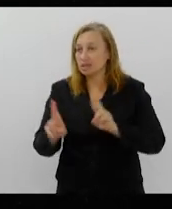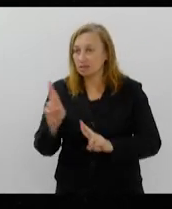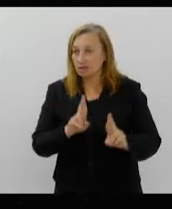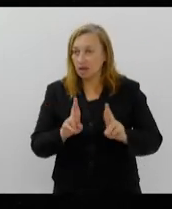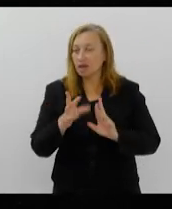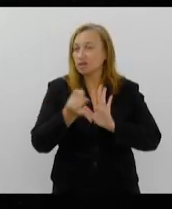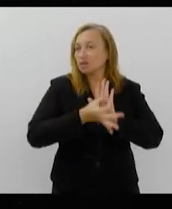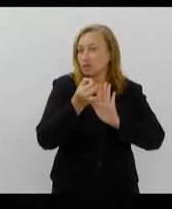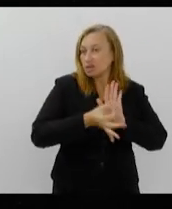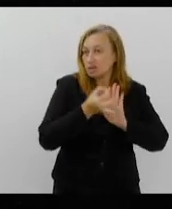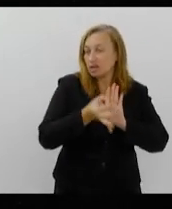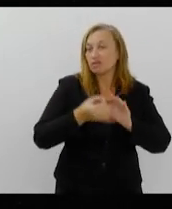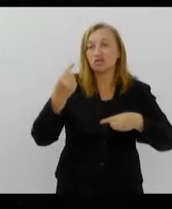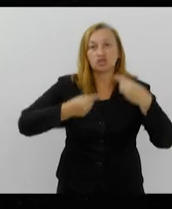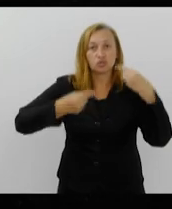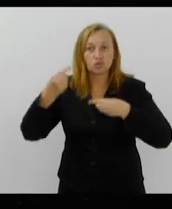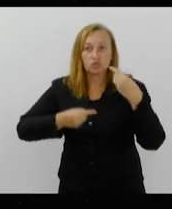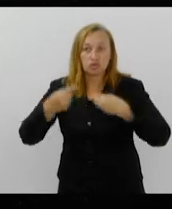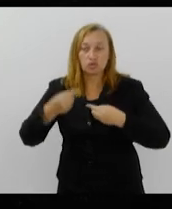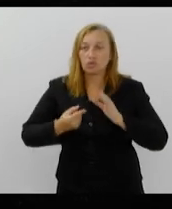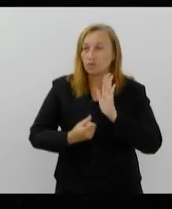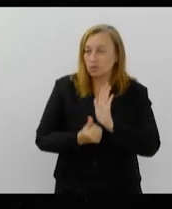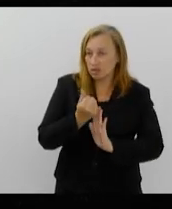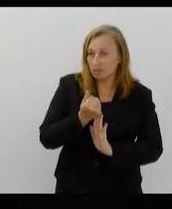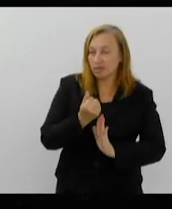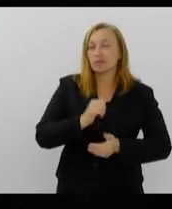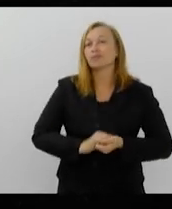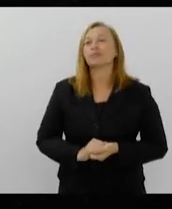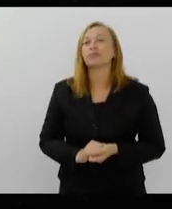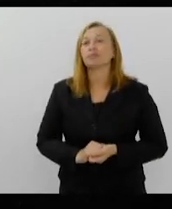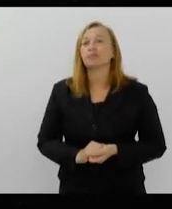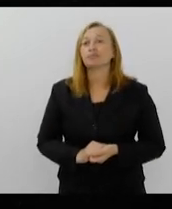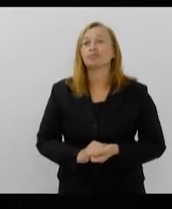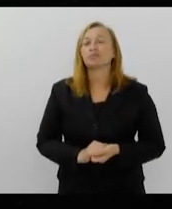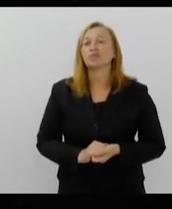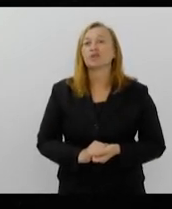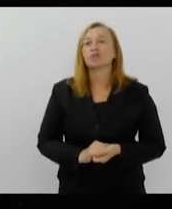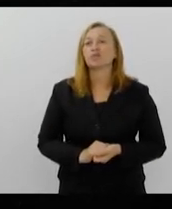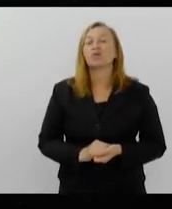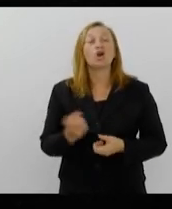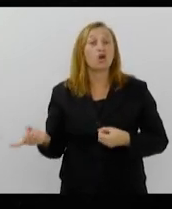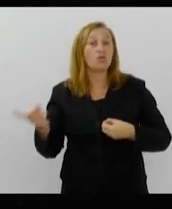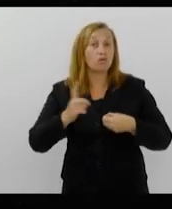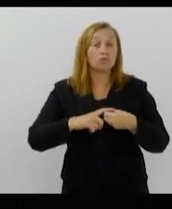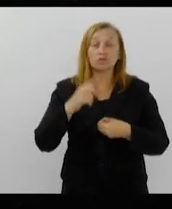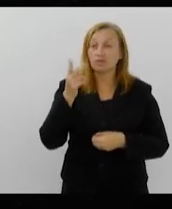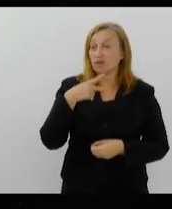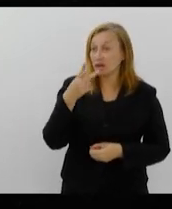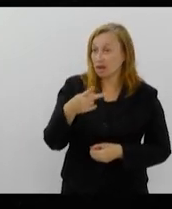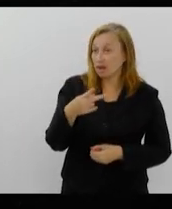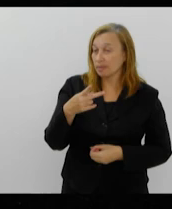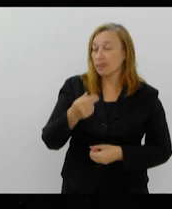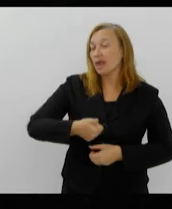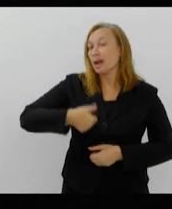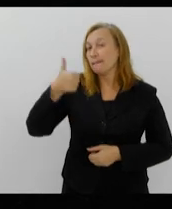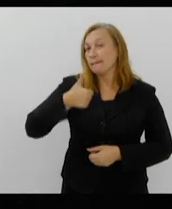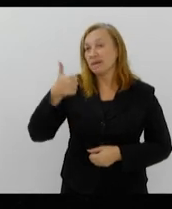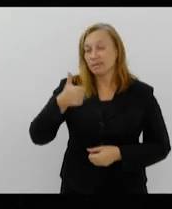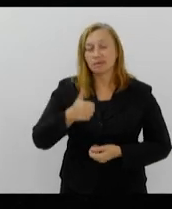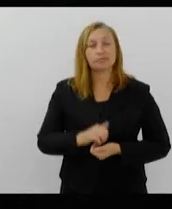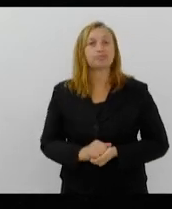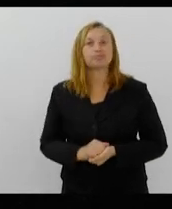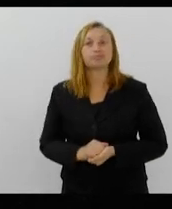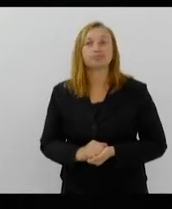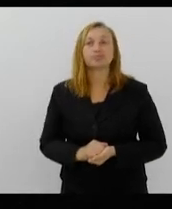sendo debatido na questão orçamentária. E eu volto a falar, em primeiro lugar,